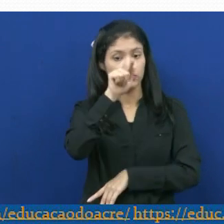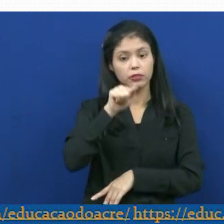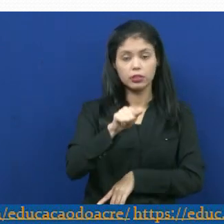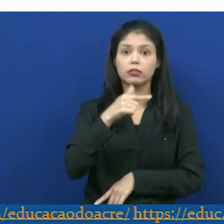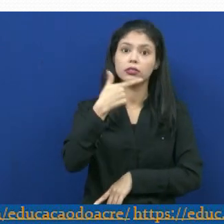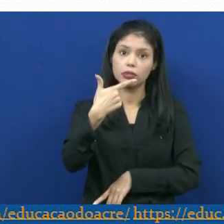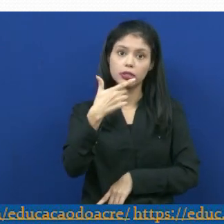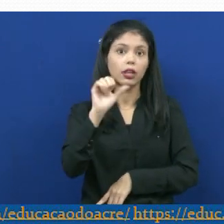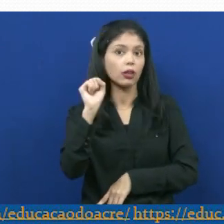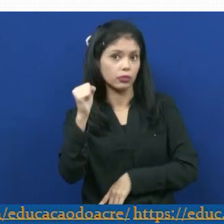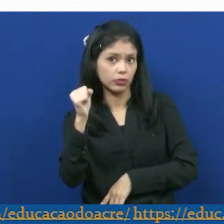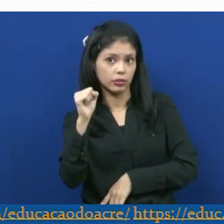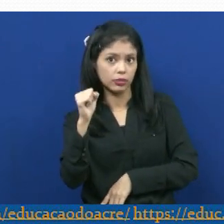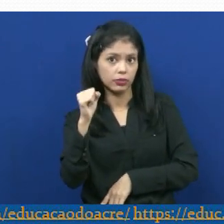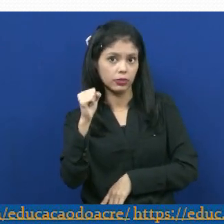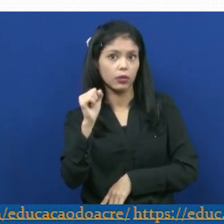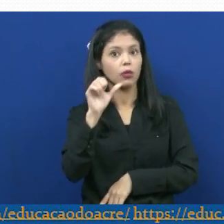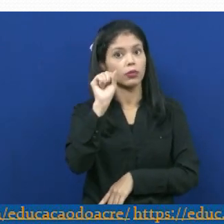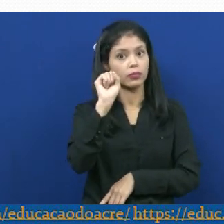2 é 8,